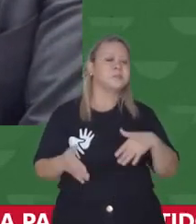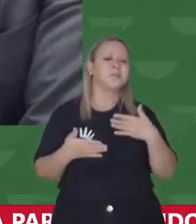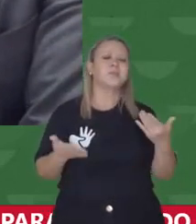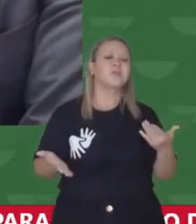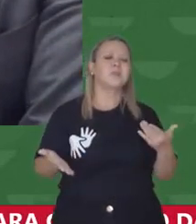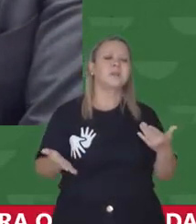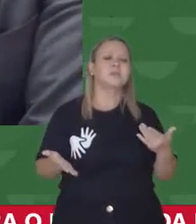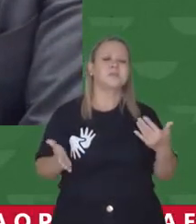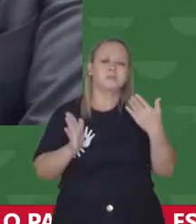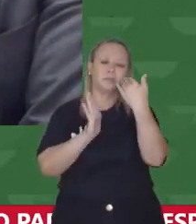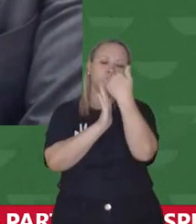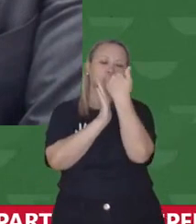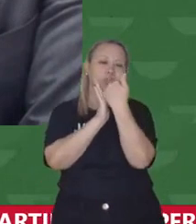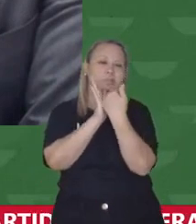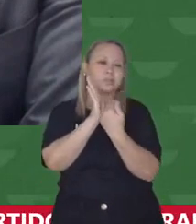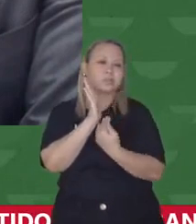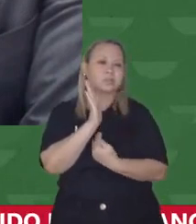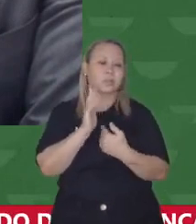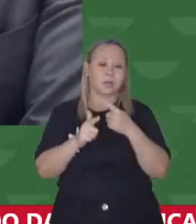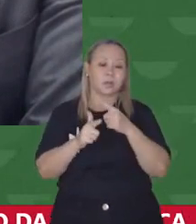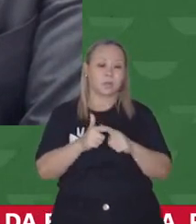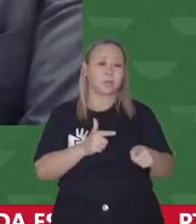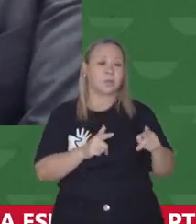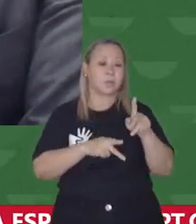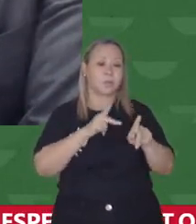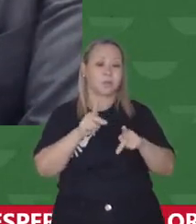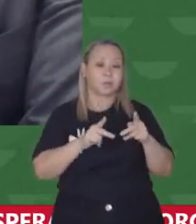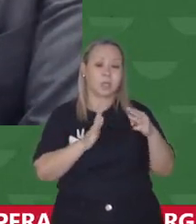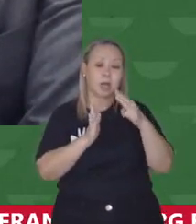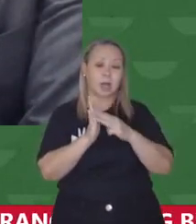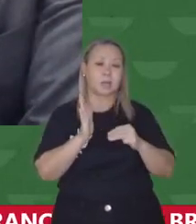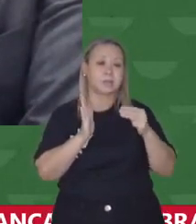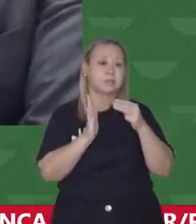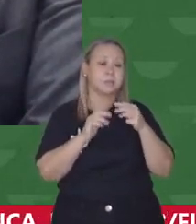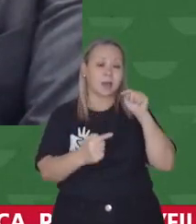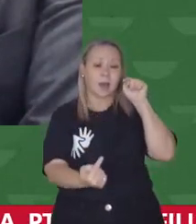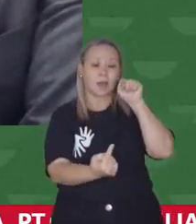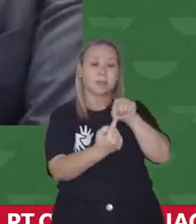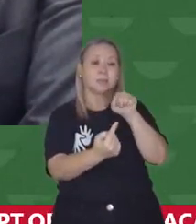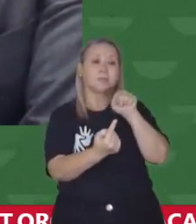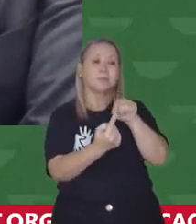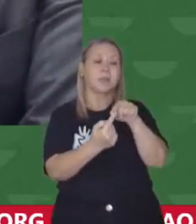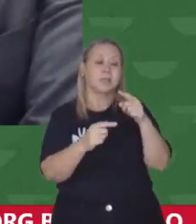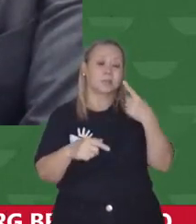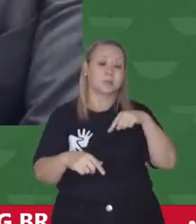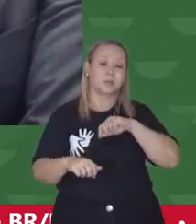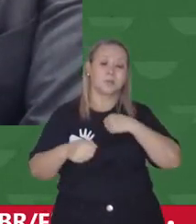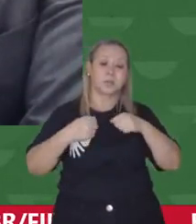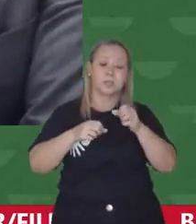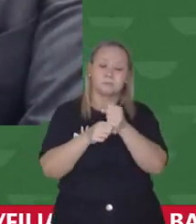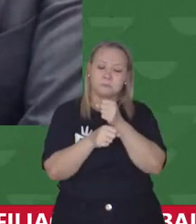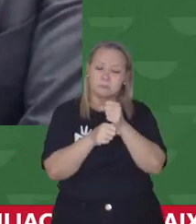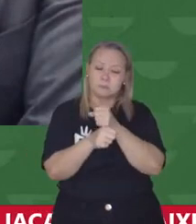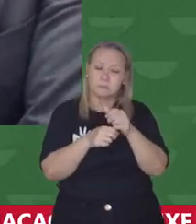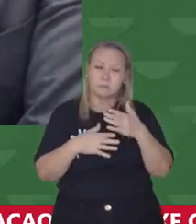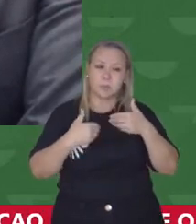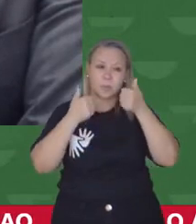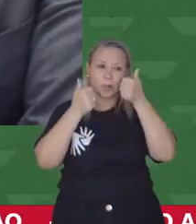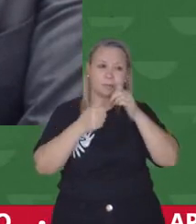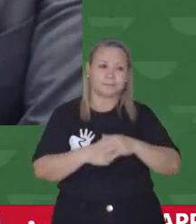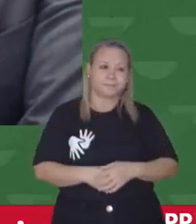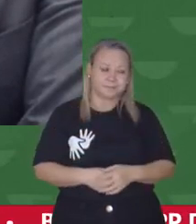nossa população? Quais são as metas que nós temos que alcançar? Para construir isso, nós vamos ter que